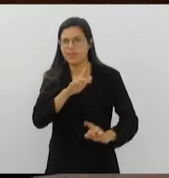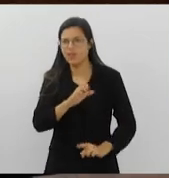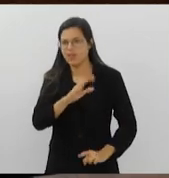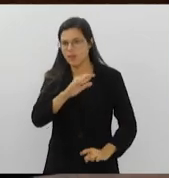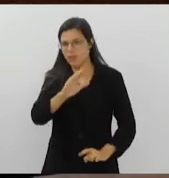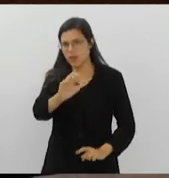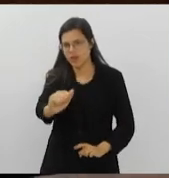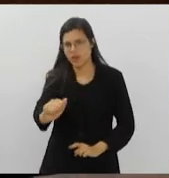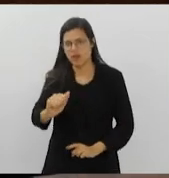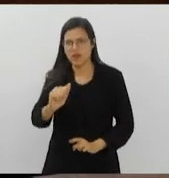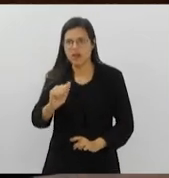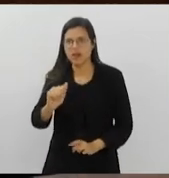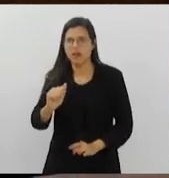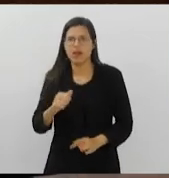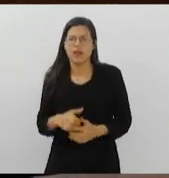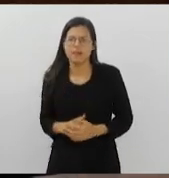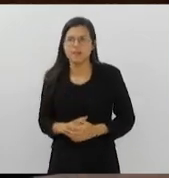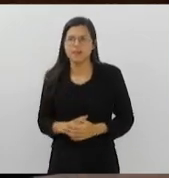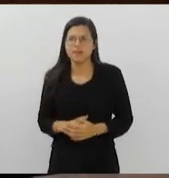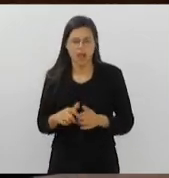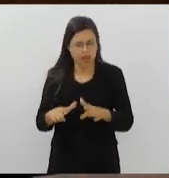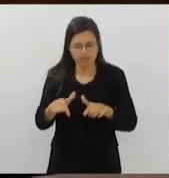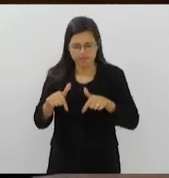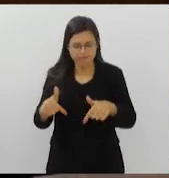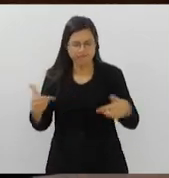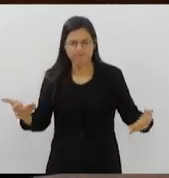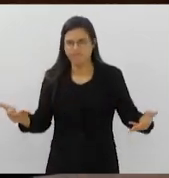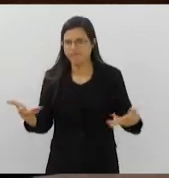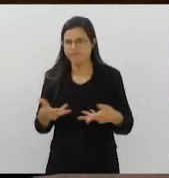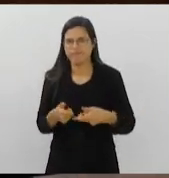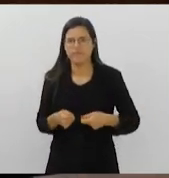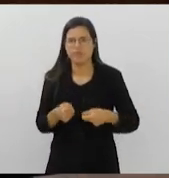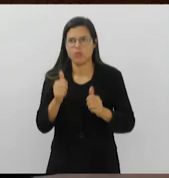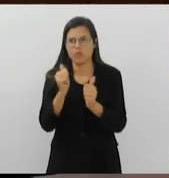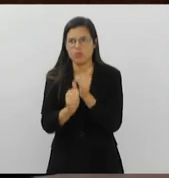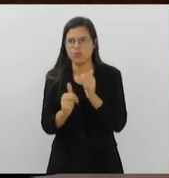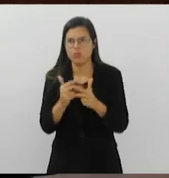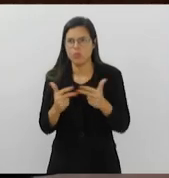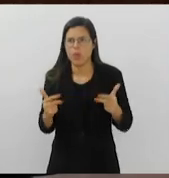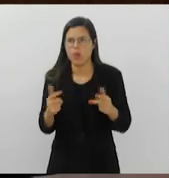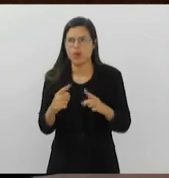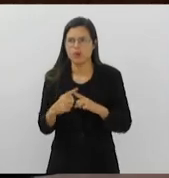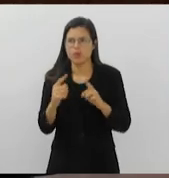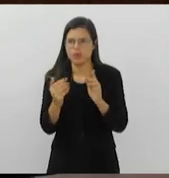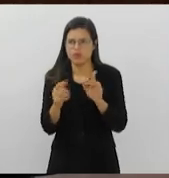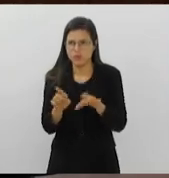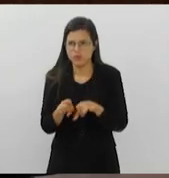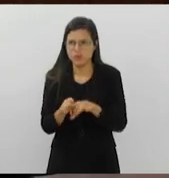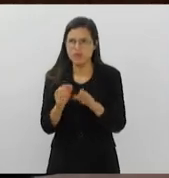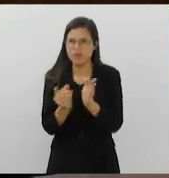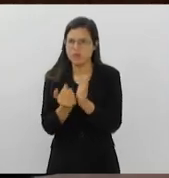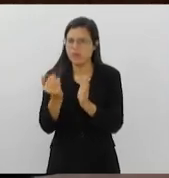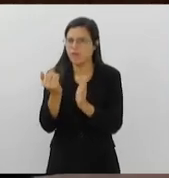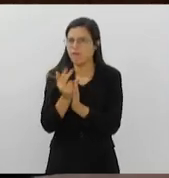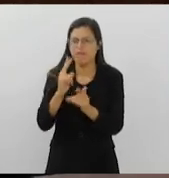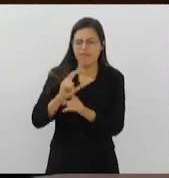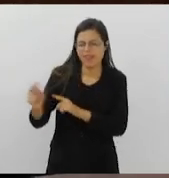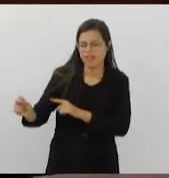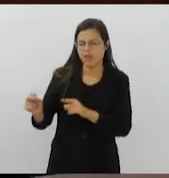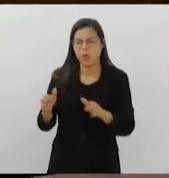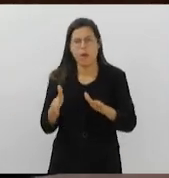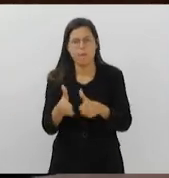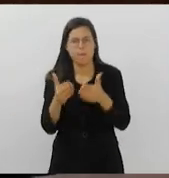grandiosidade de ação esportiva, mas que supera também a miséria, a pobreza,